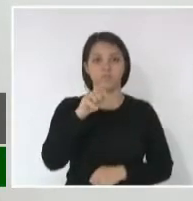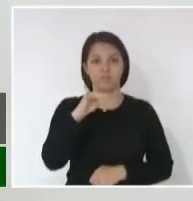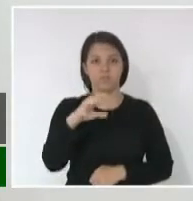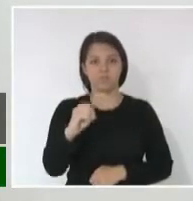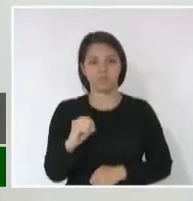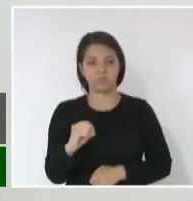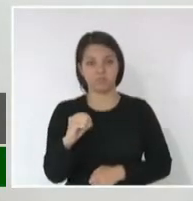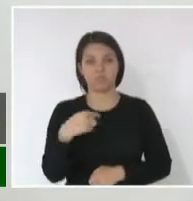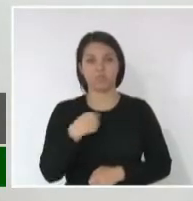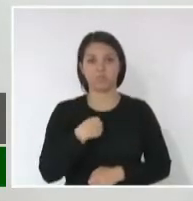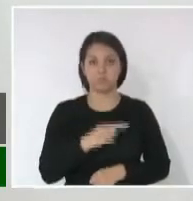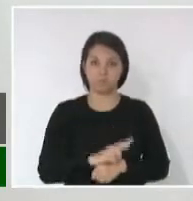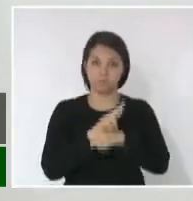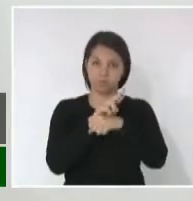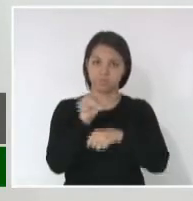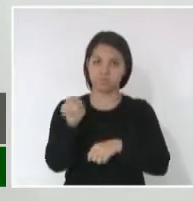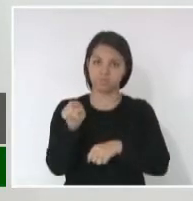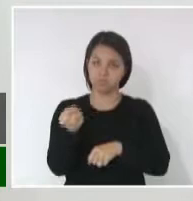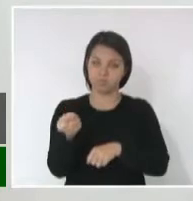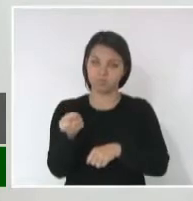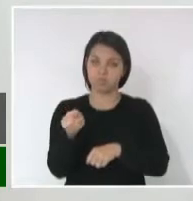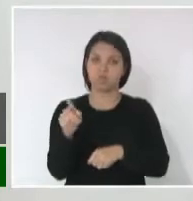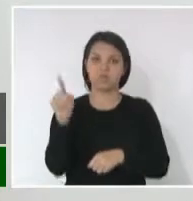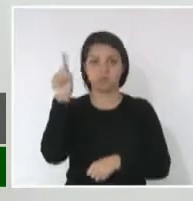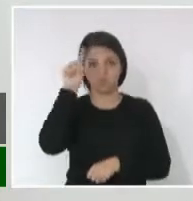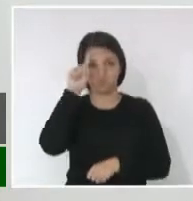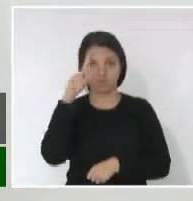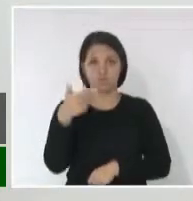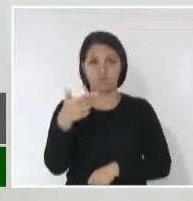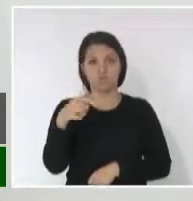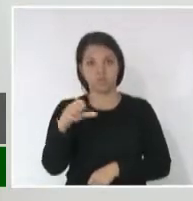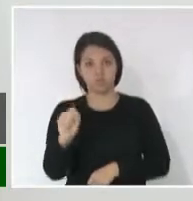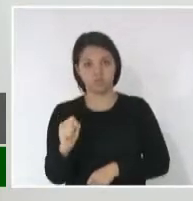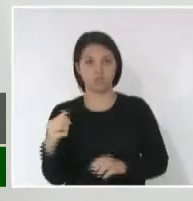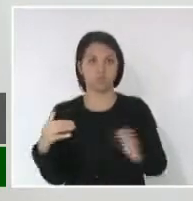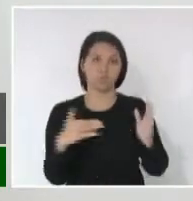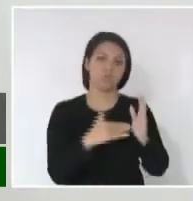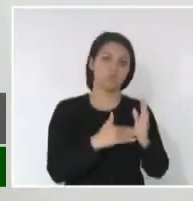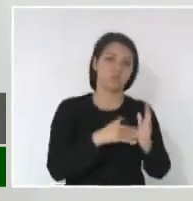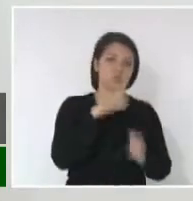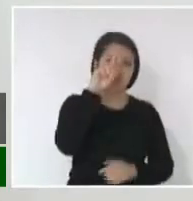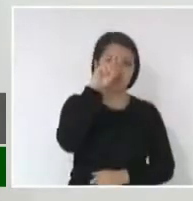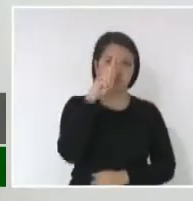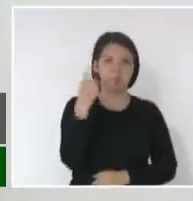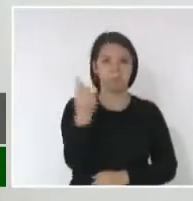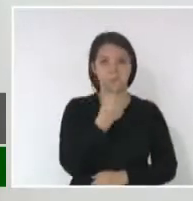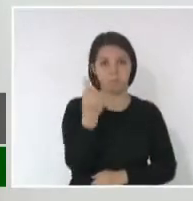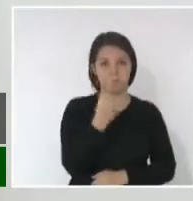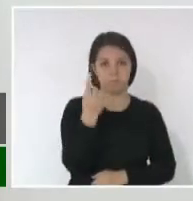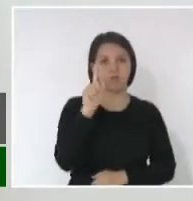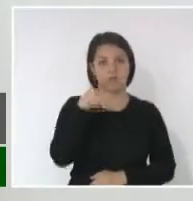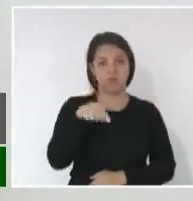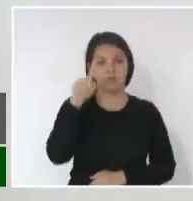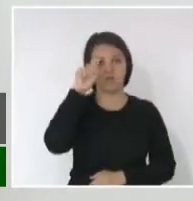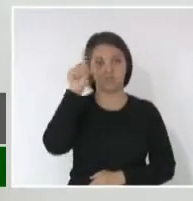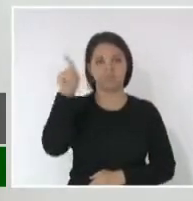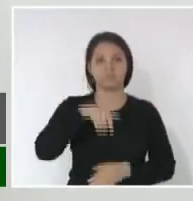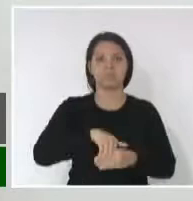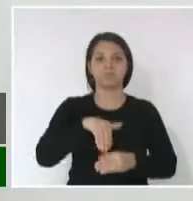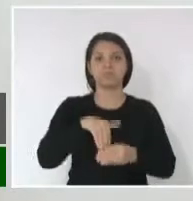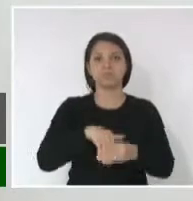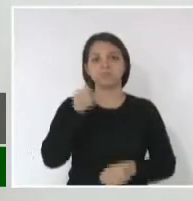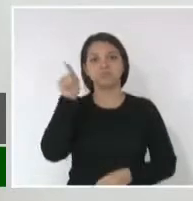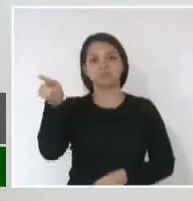para do dia 28 ao dia 1º, que é o dia da eleição lá. Essa é a